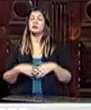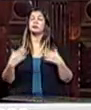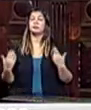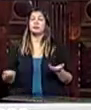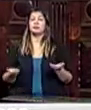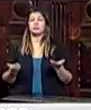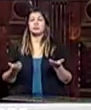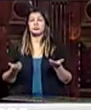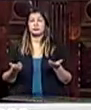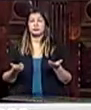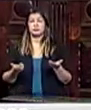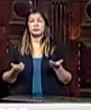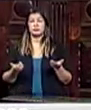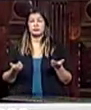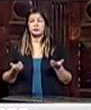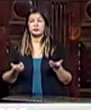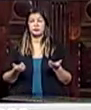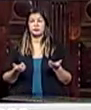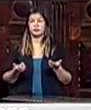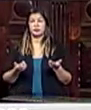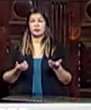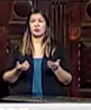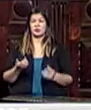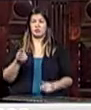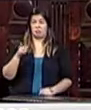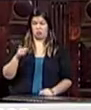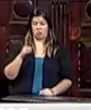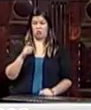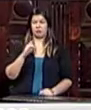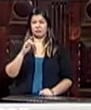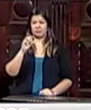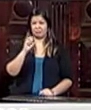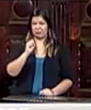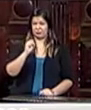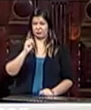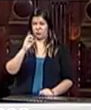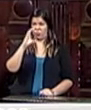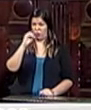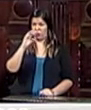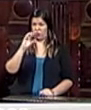Quando o senhor Collor de Mello